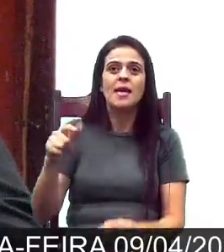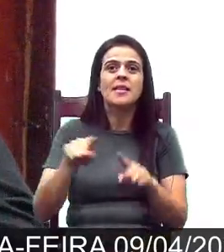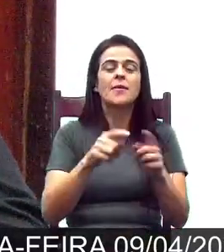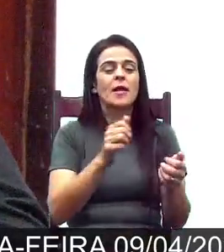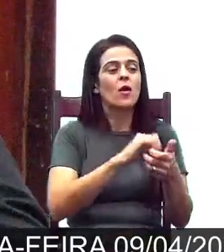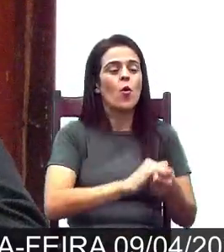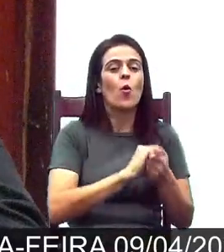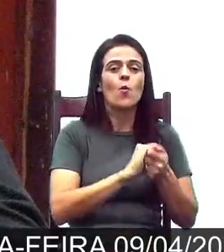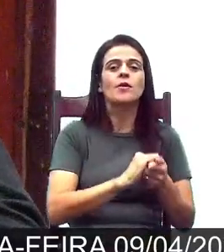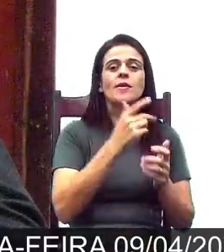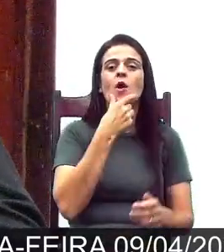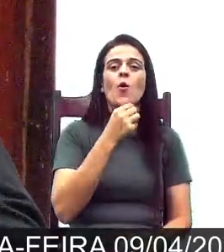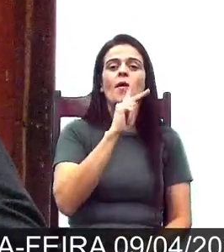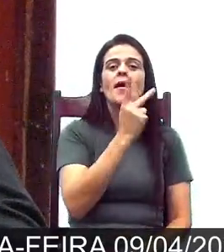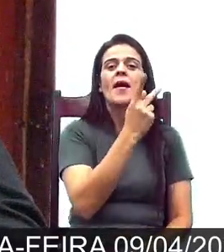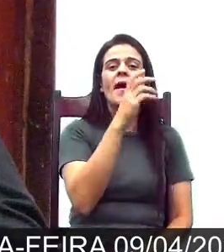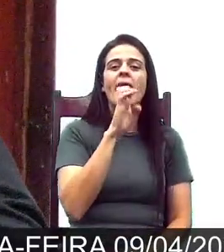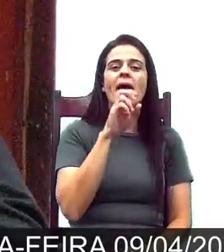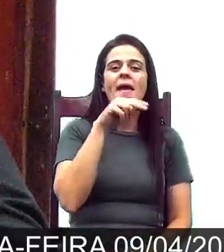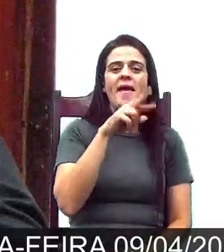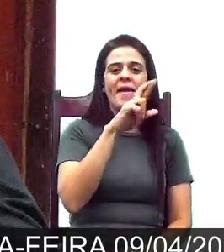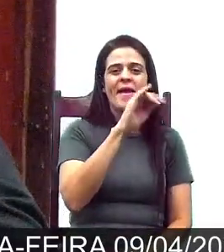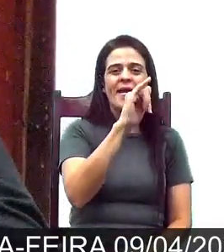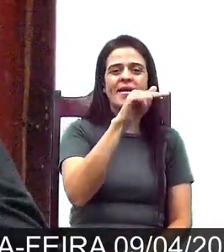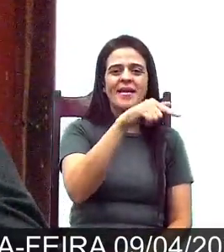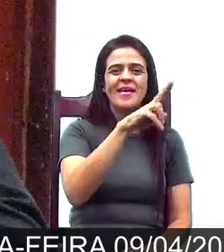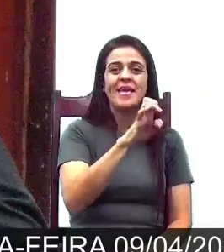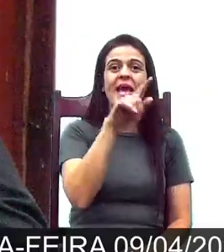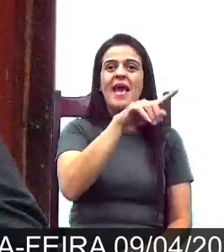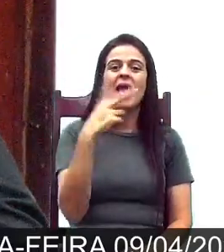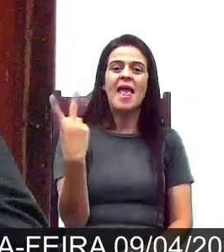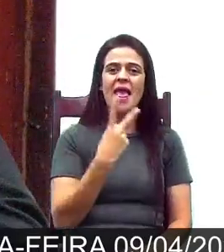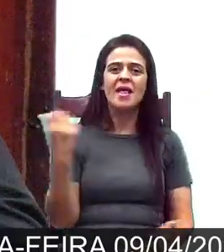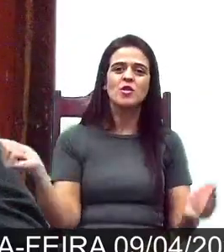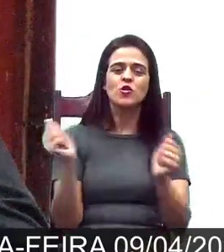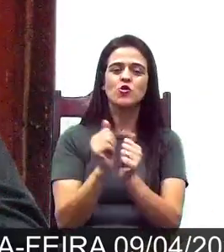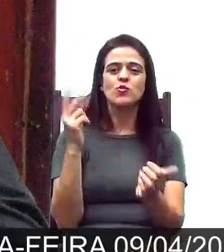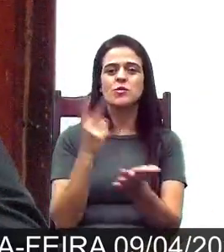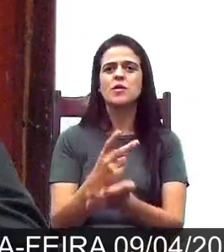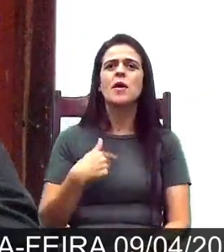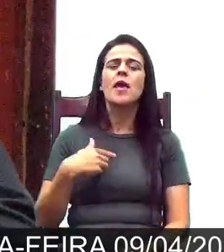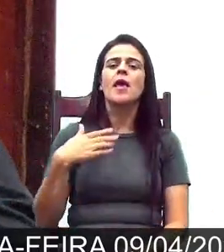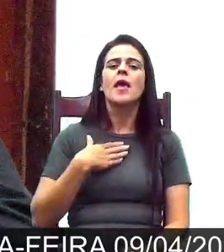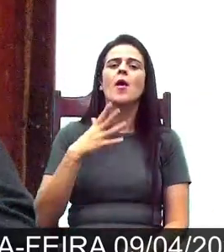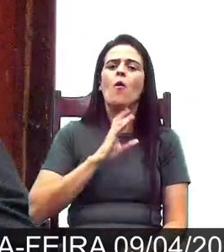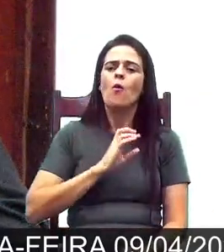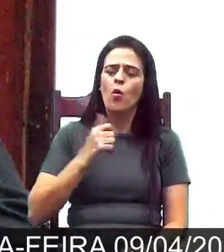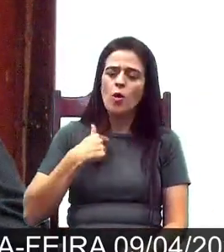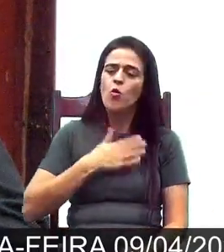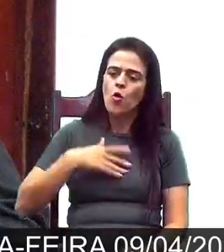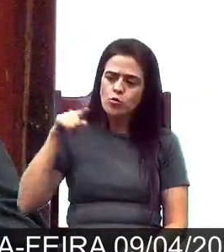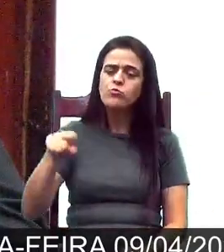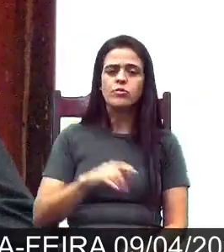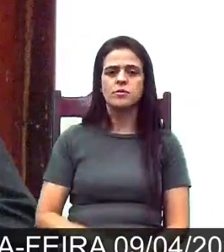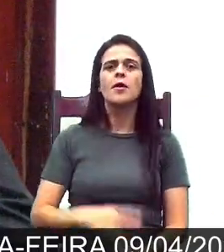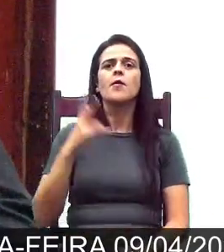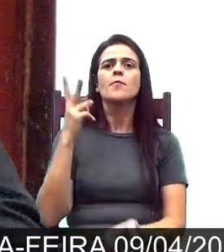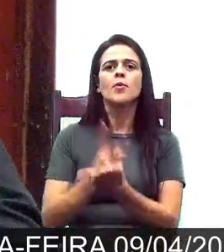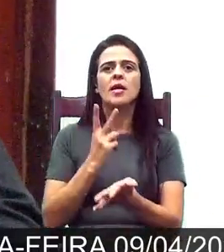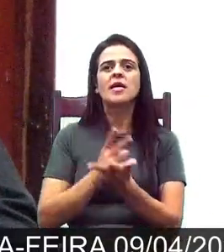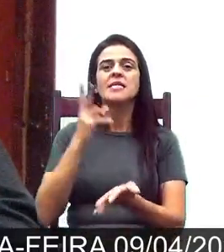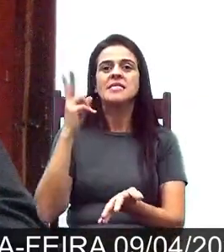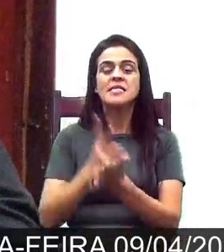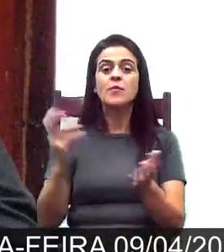eu sou fã do Henrique, porque na época das vacas magras e das vacas gordas, ele está do lado do